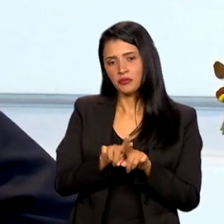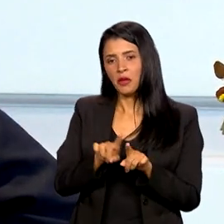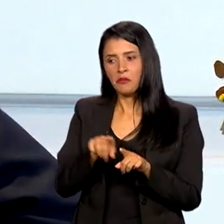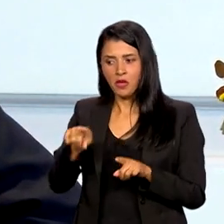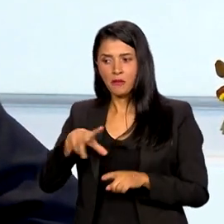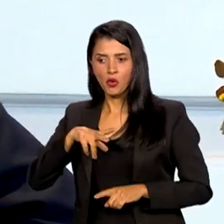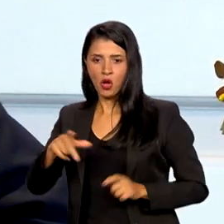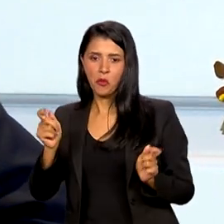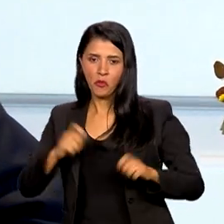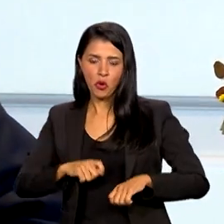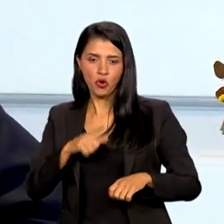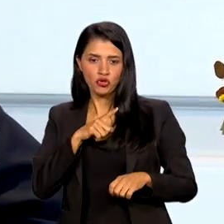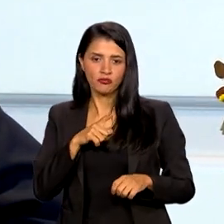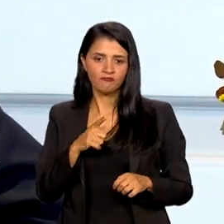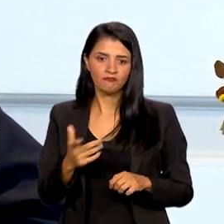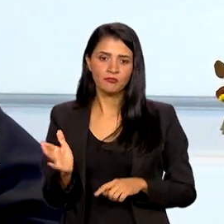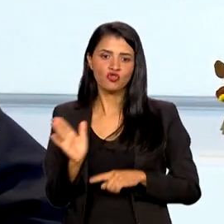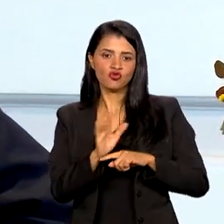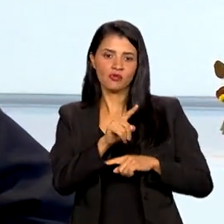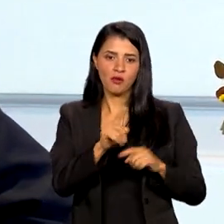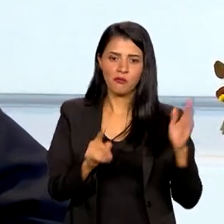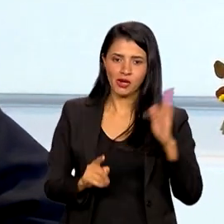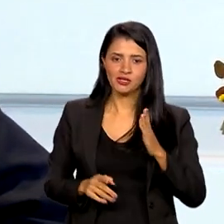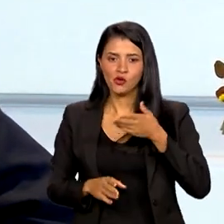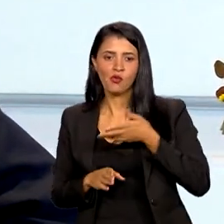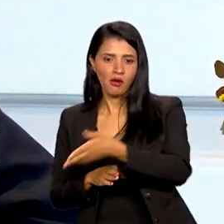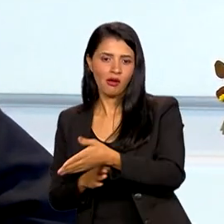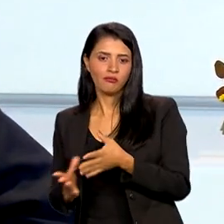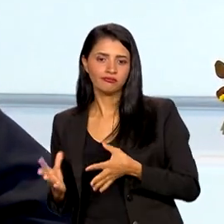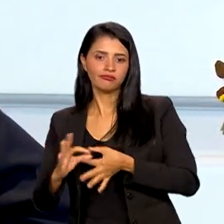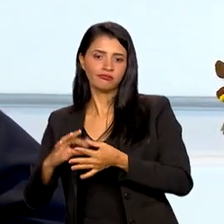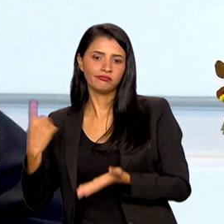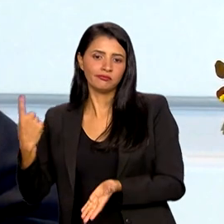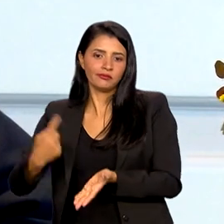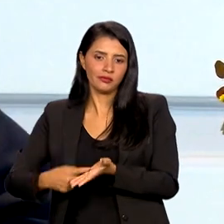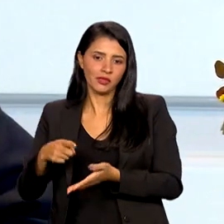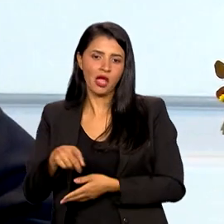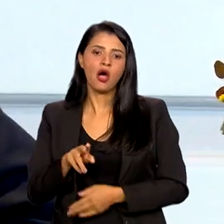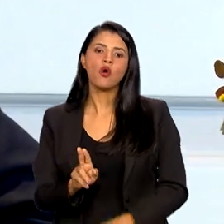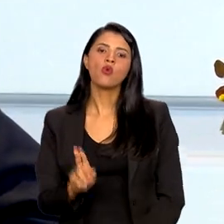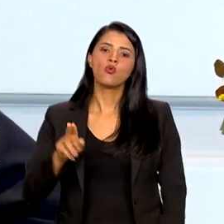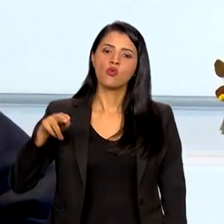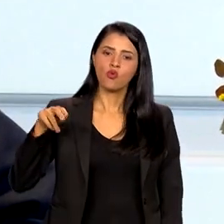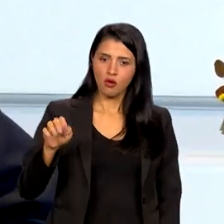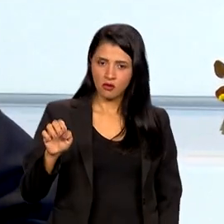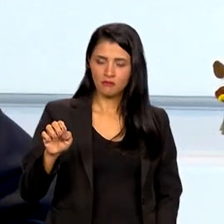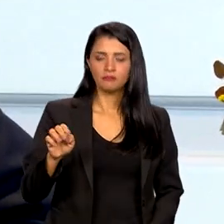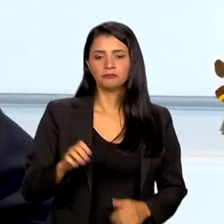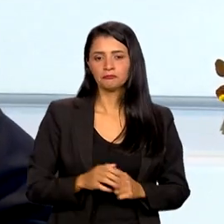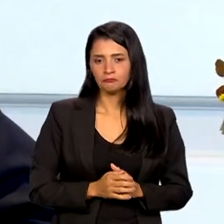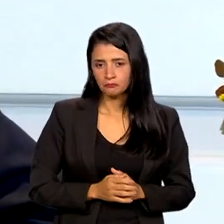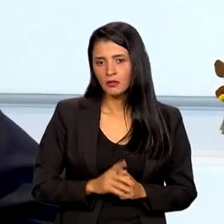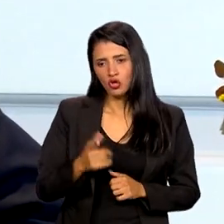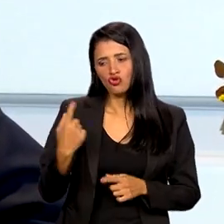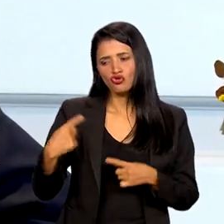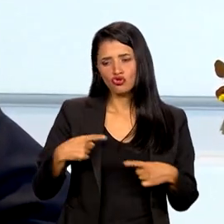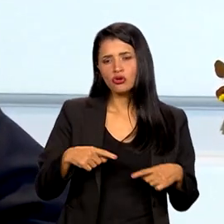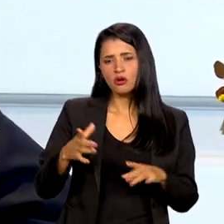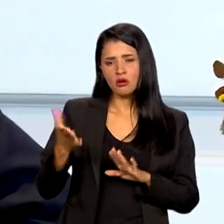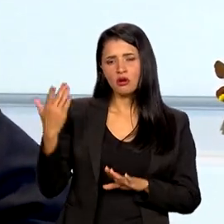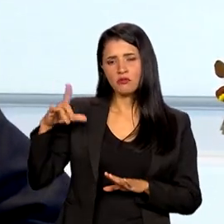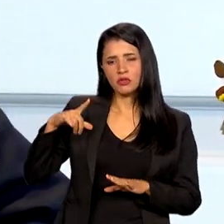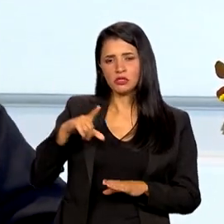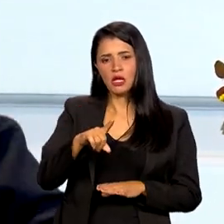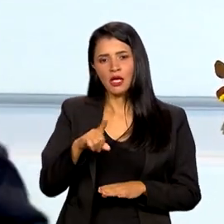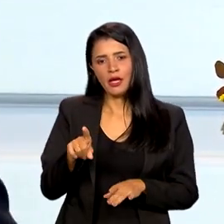entrada para a União Europeia. E já há uma relação amistosa, parceira, há muito tempo, muito embora a corrente de comércio